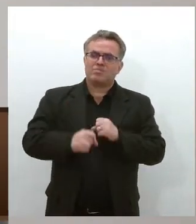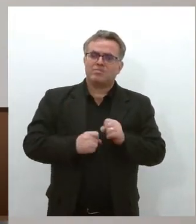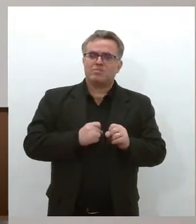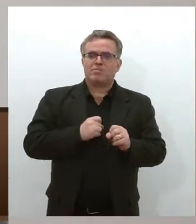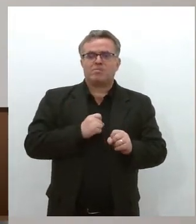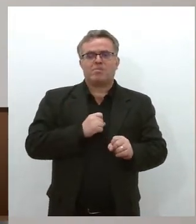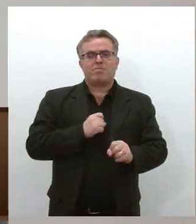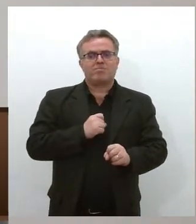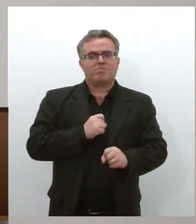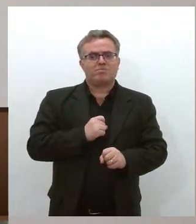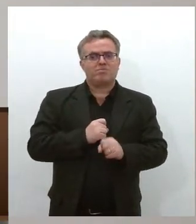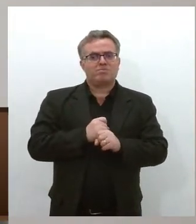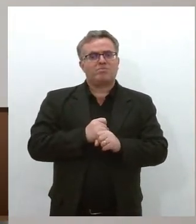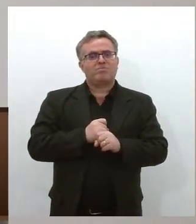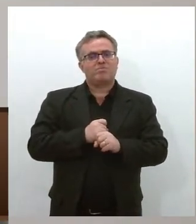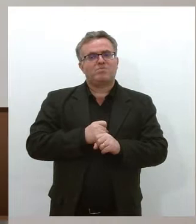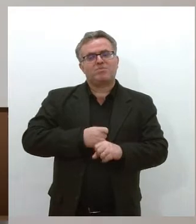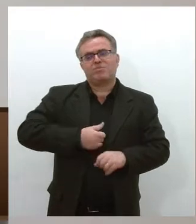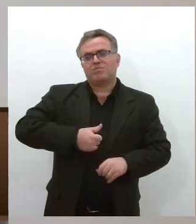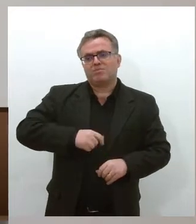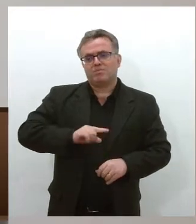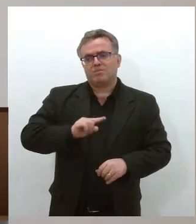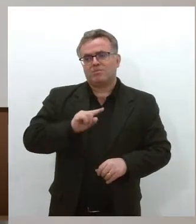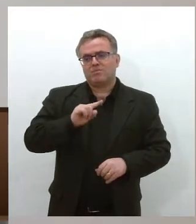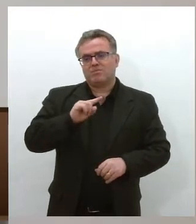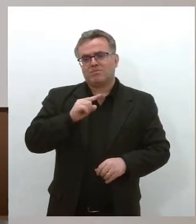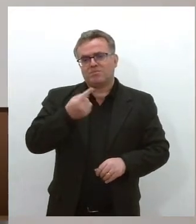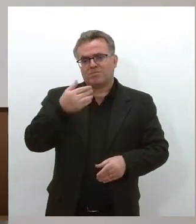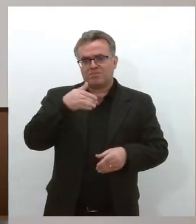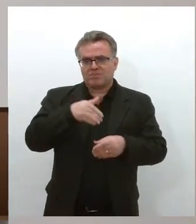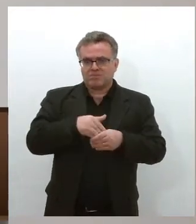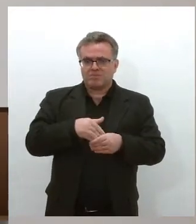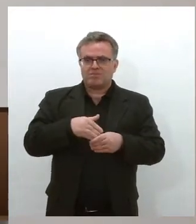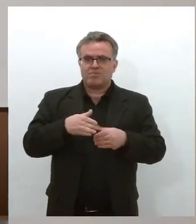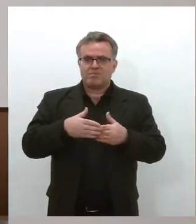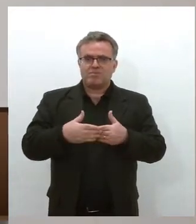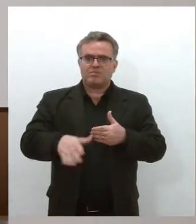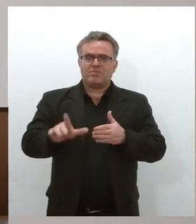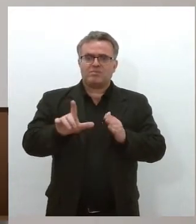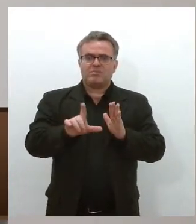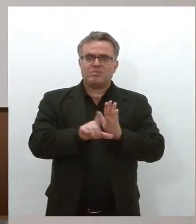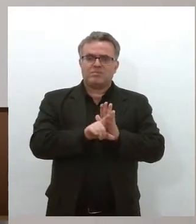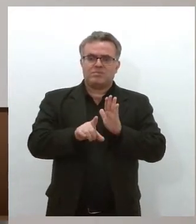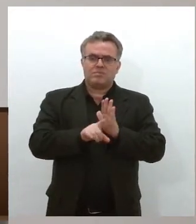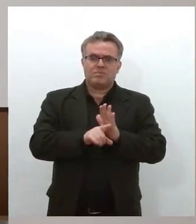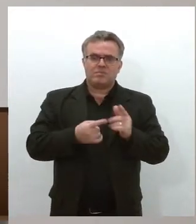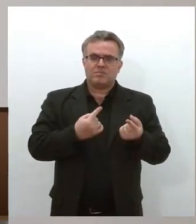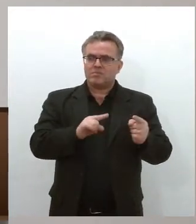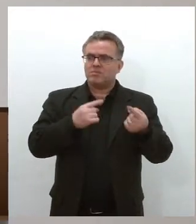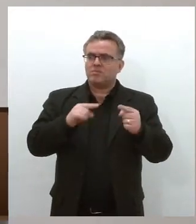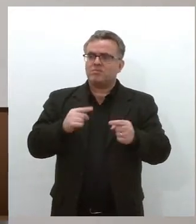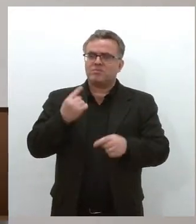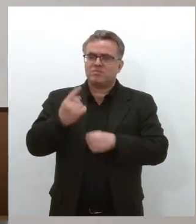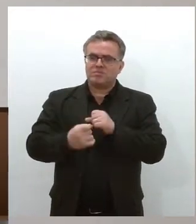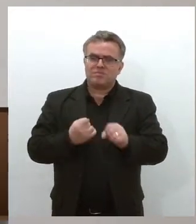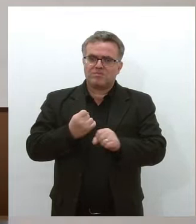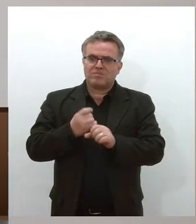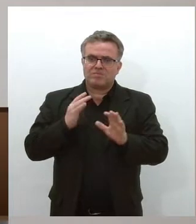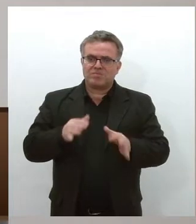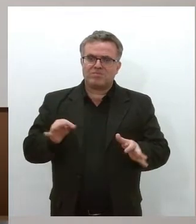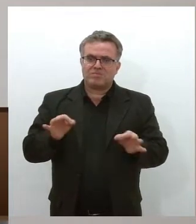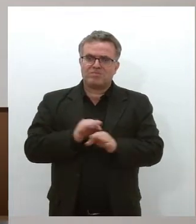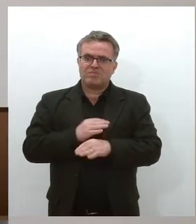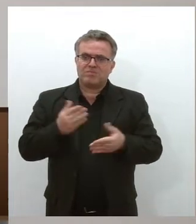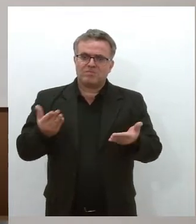que a gente teve com a teve a vigência da Lei de Violência Política contra as Mulheres, que completou um ano. Então, hoje, essa